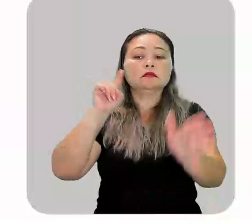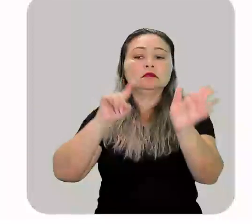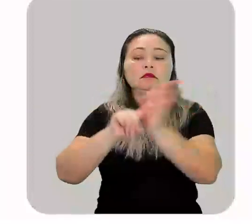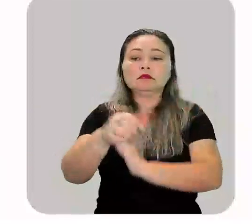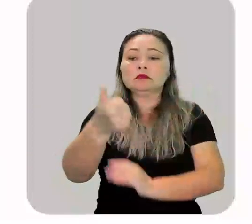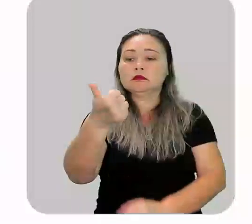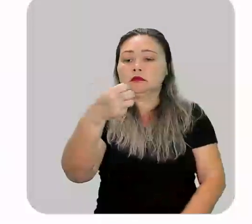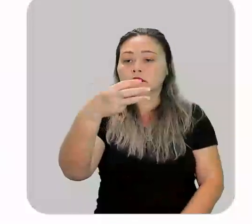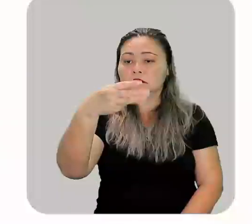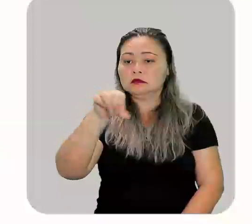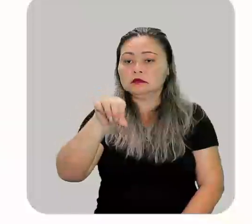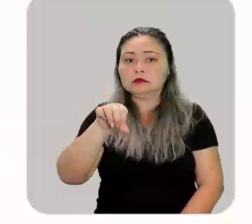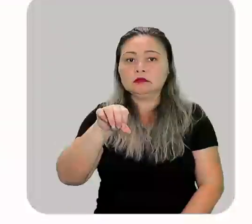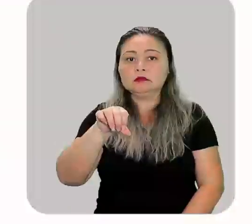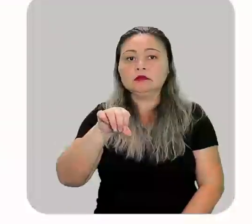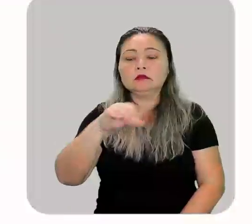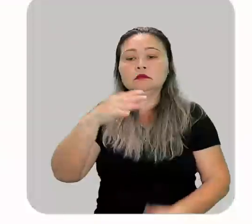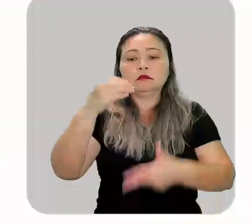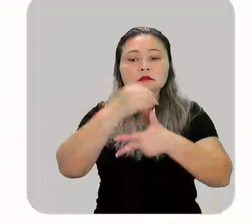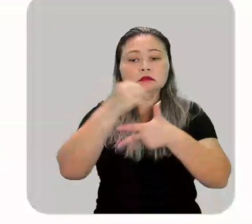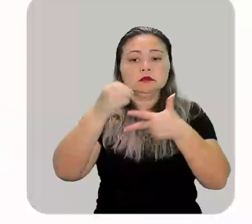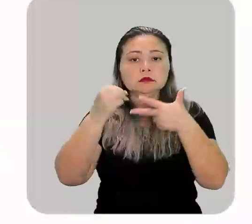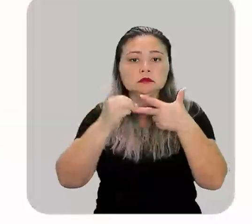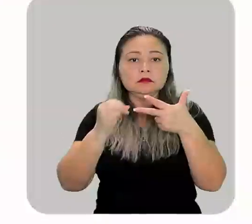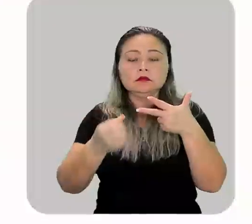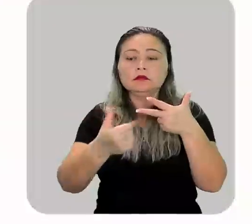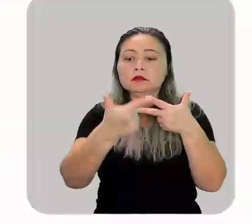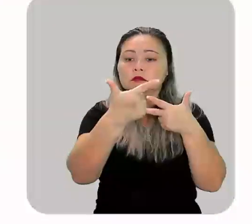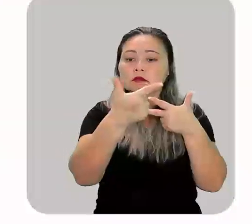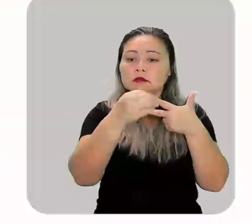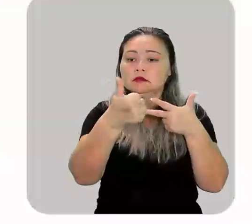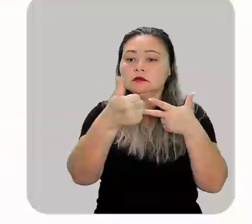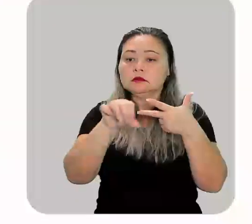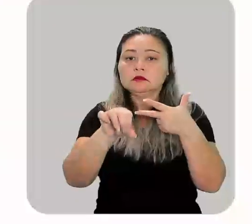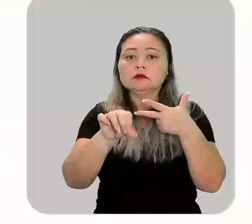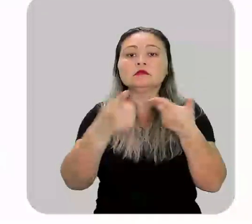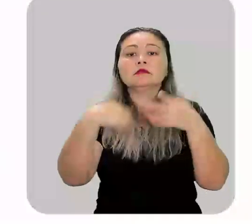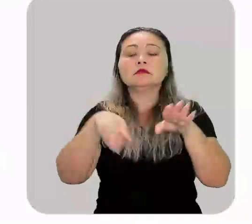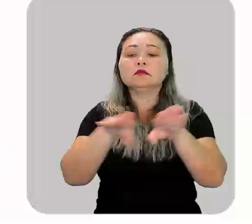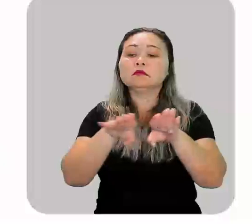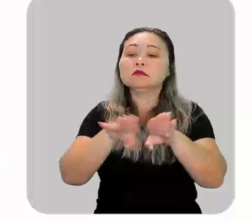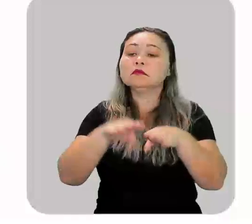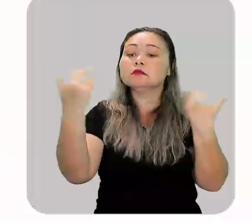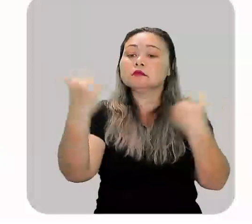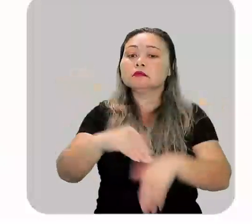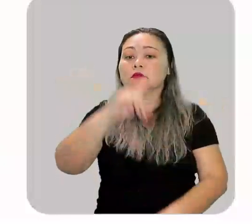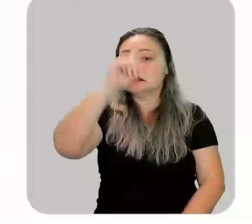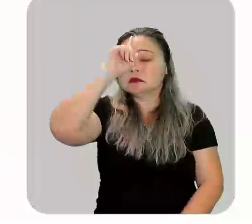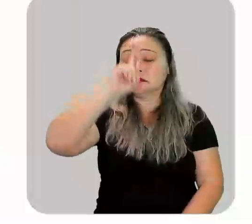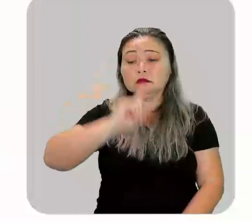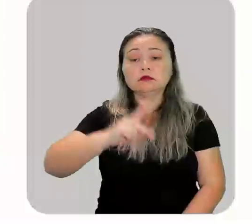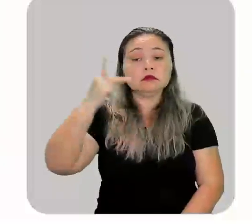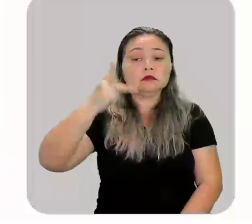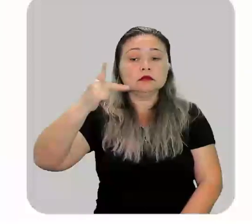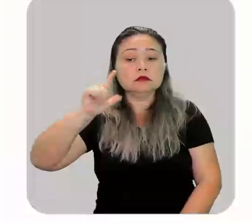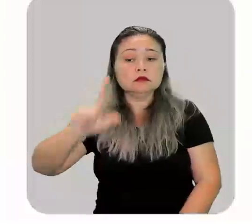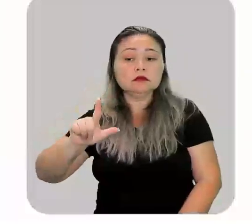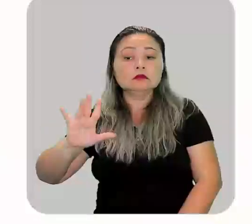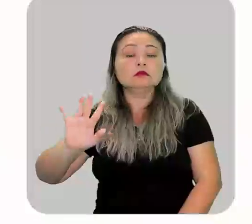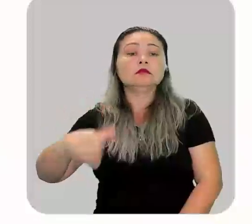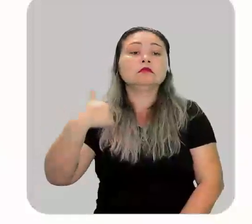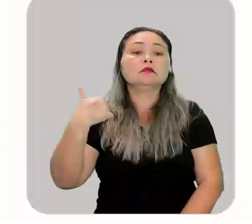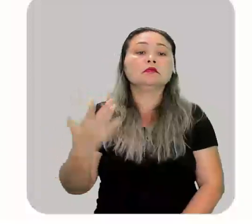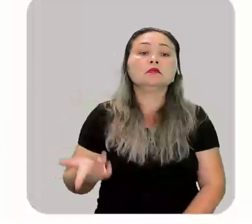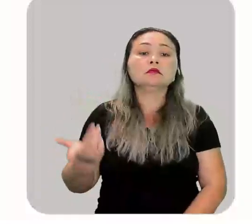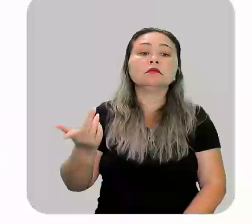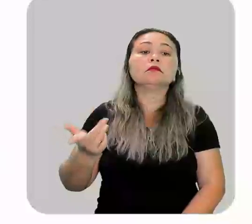Questão 139, Enem 2019, também da prova amarela PPL, segunda